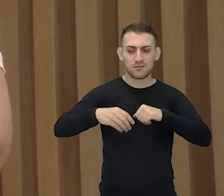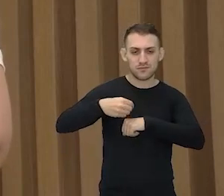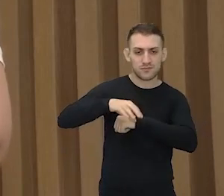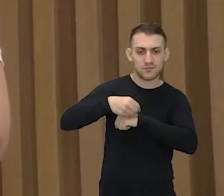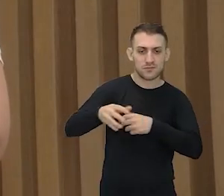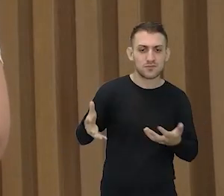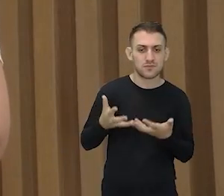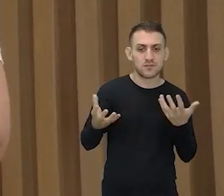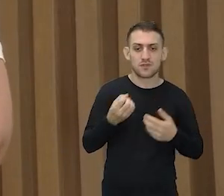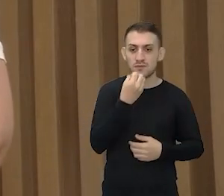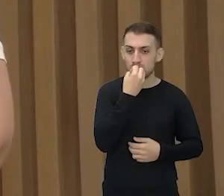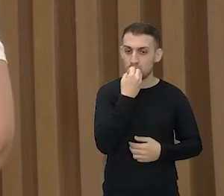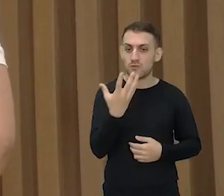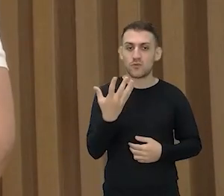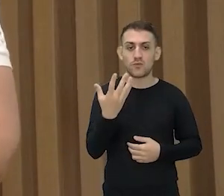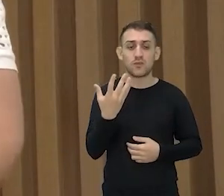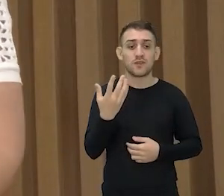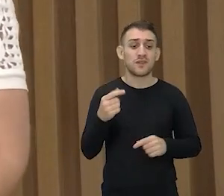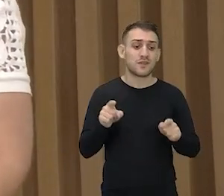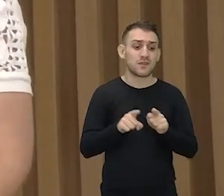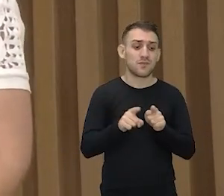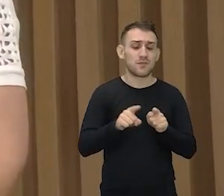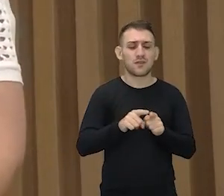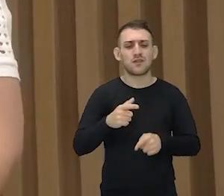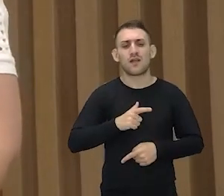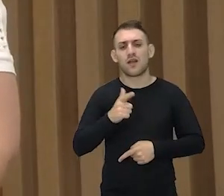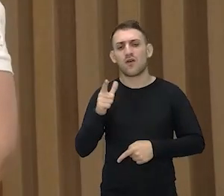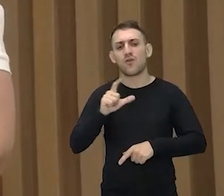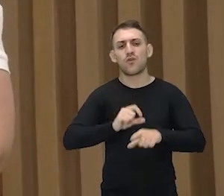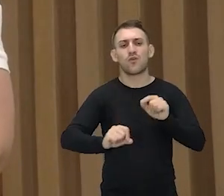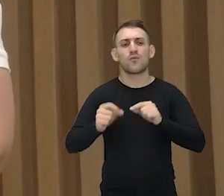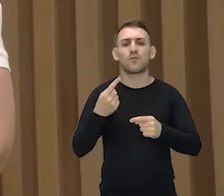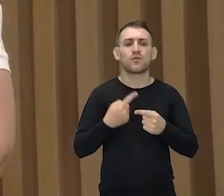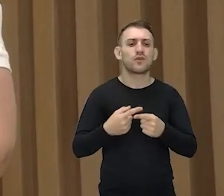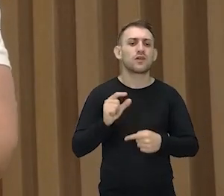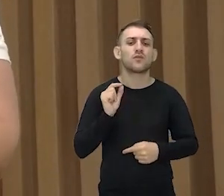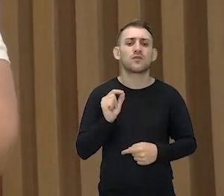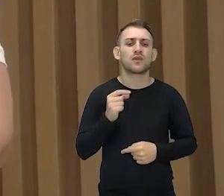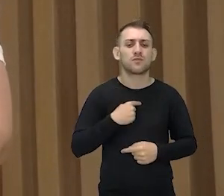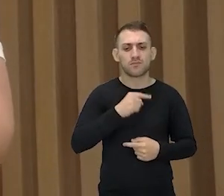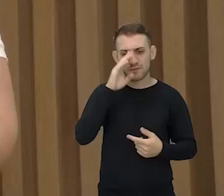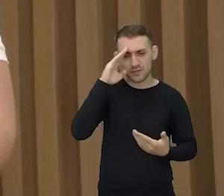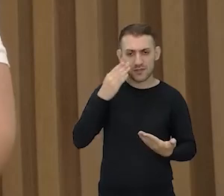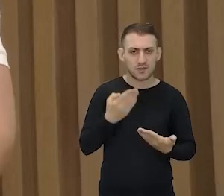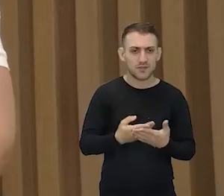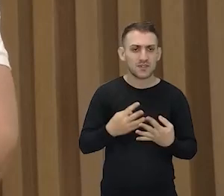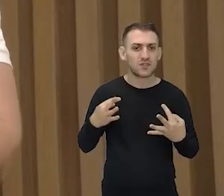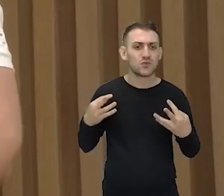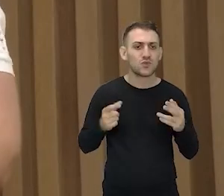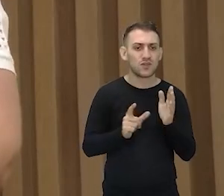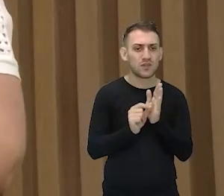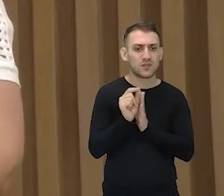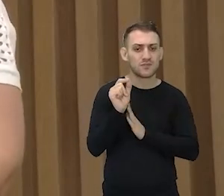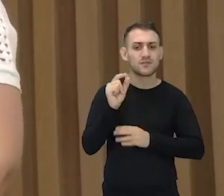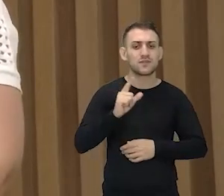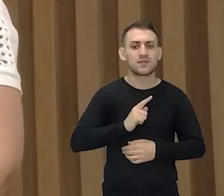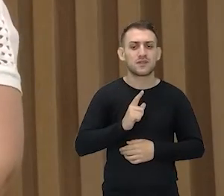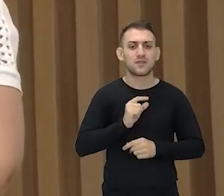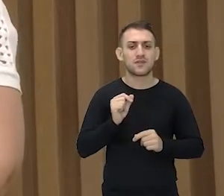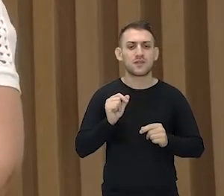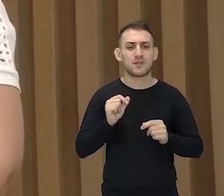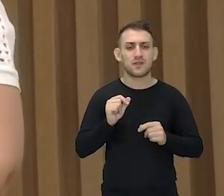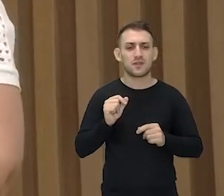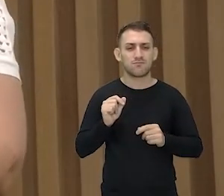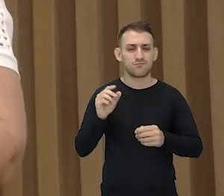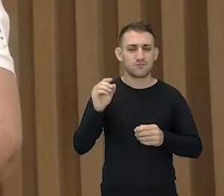inspiradoras. E um pouquinho dessa escolha foi porque, acredito que isso em toda a rede, a implementação do novo